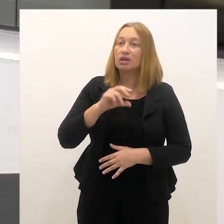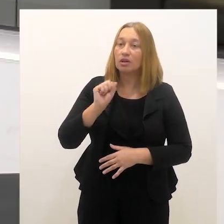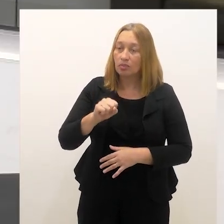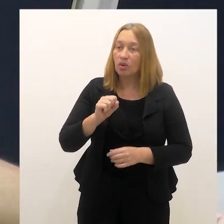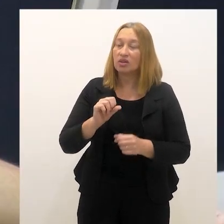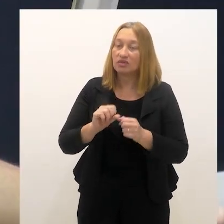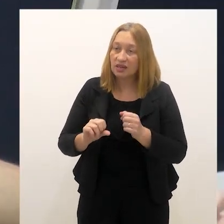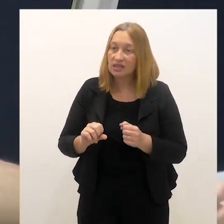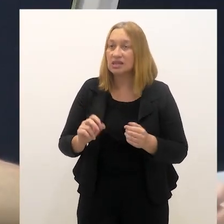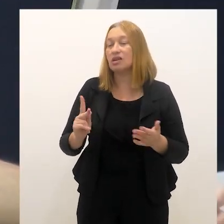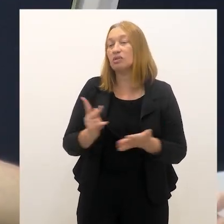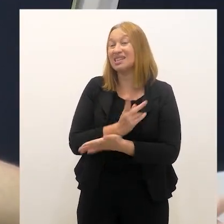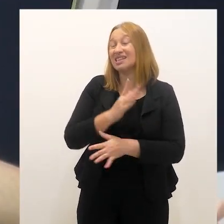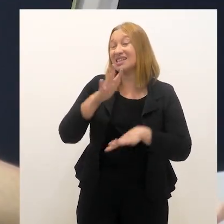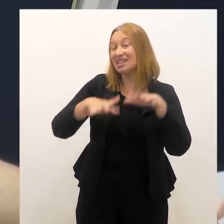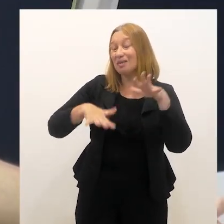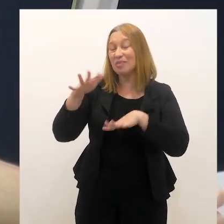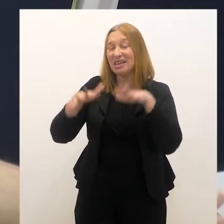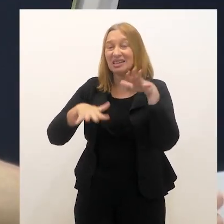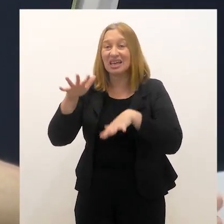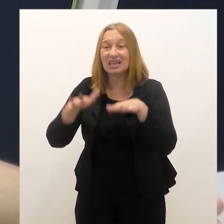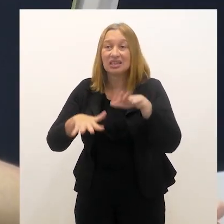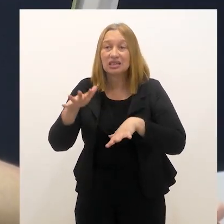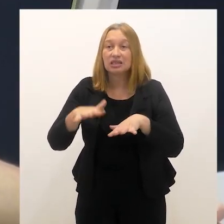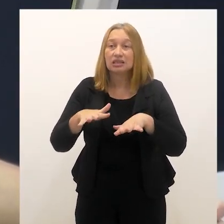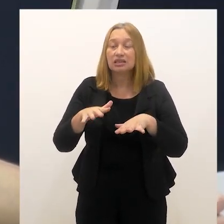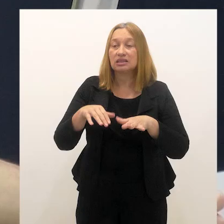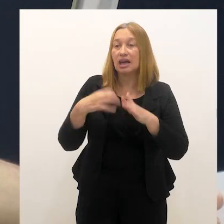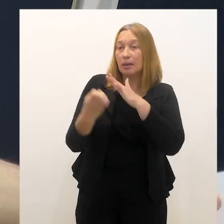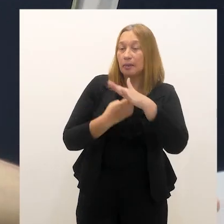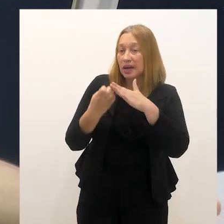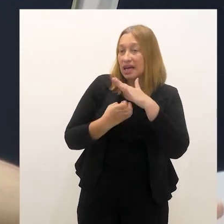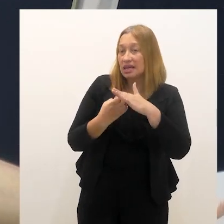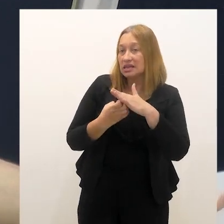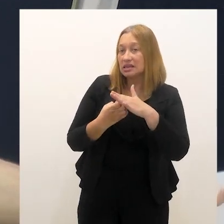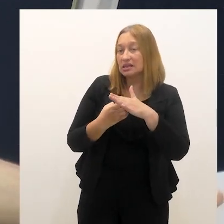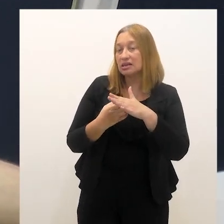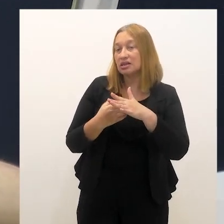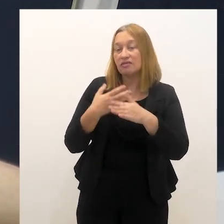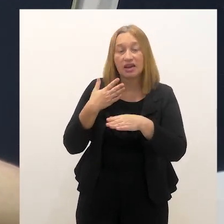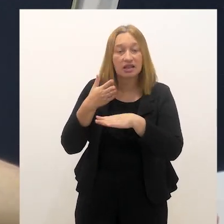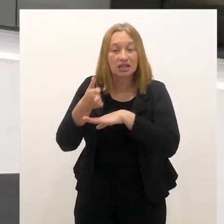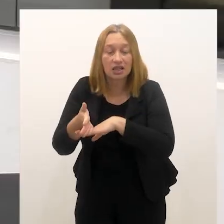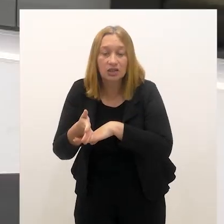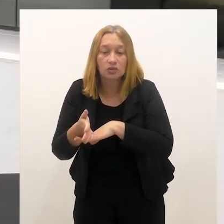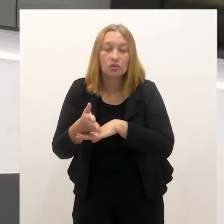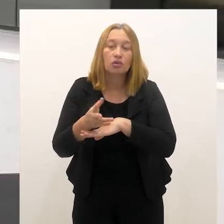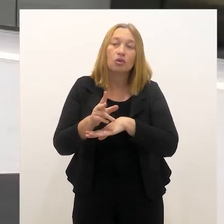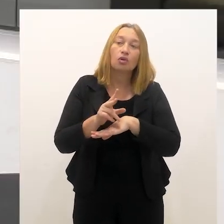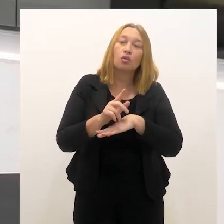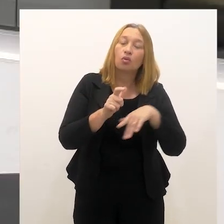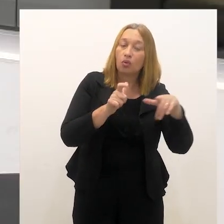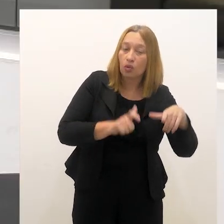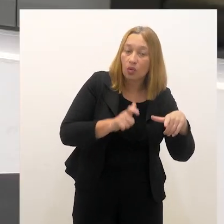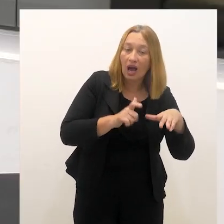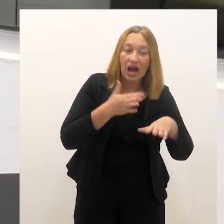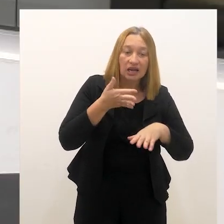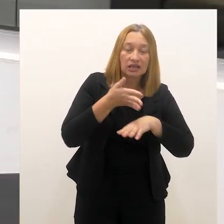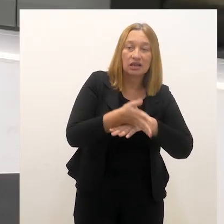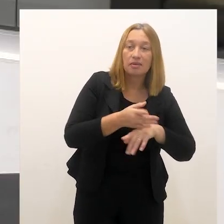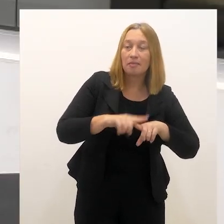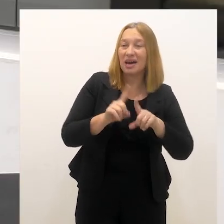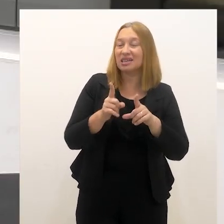se realizar, independente da empresa que você estiver entrando, do local, mas você